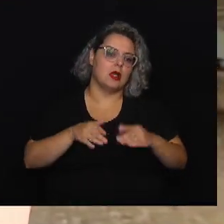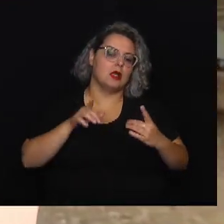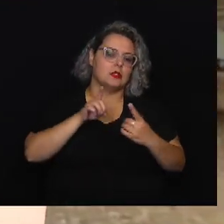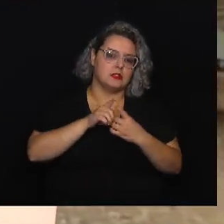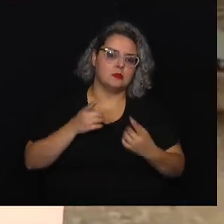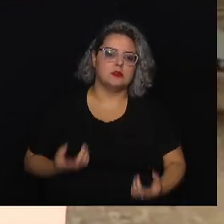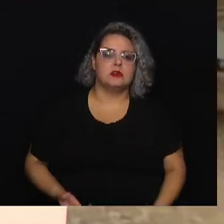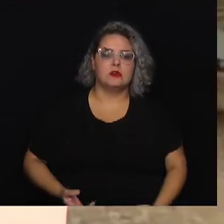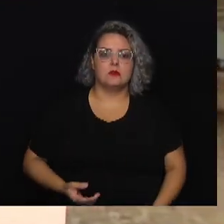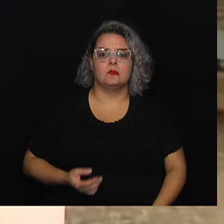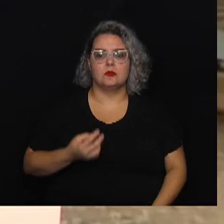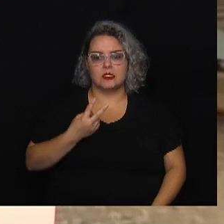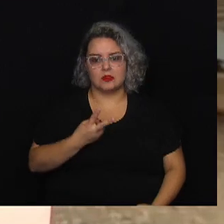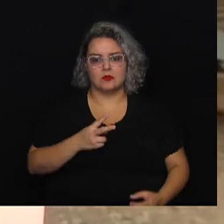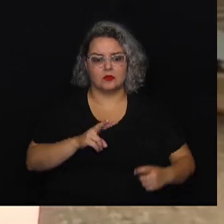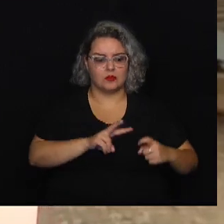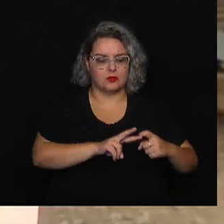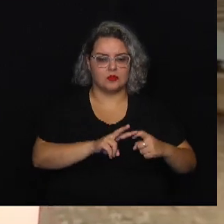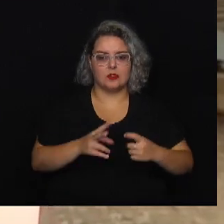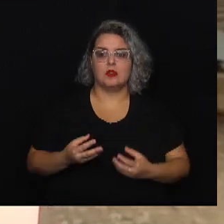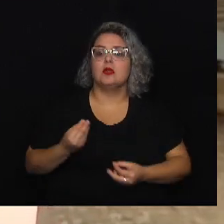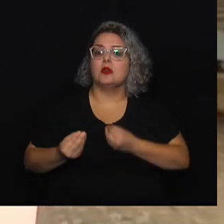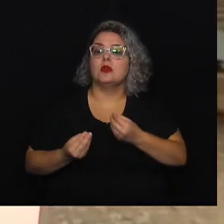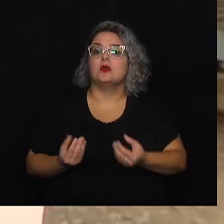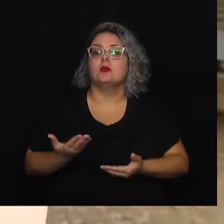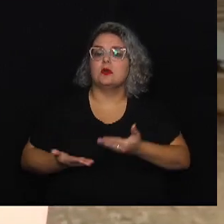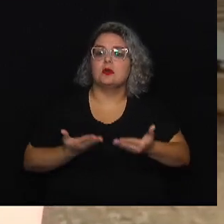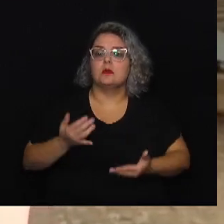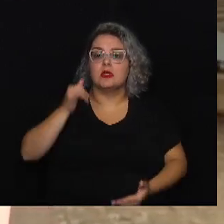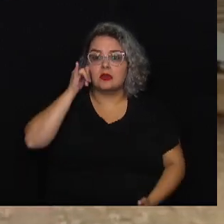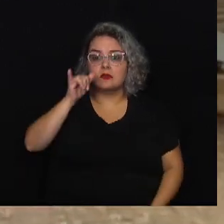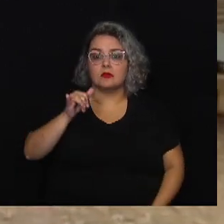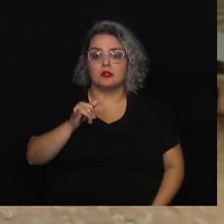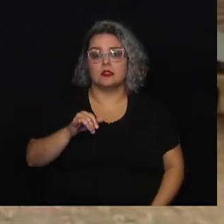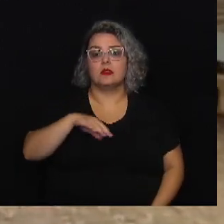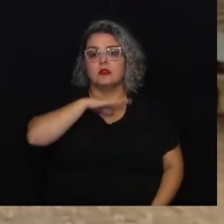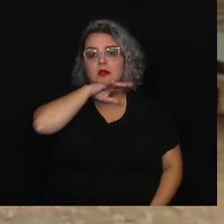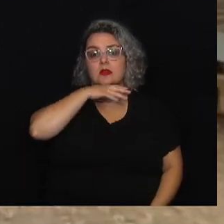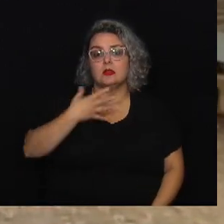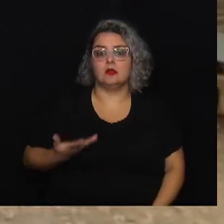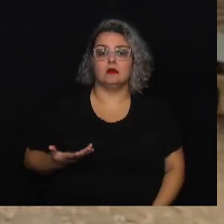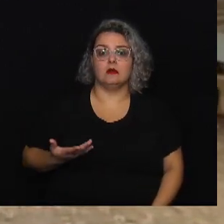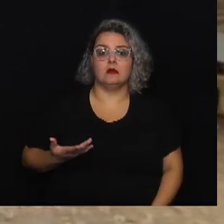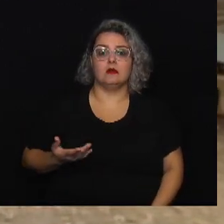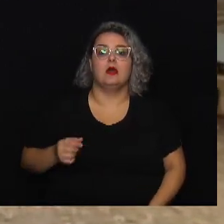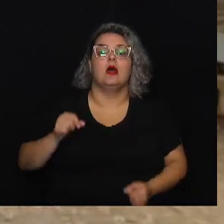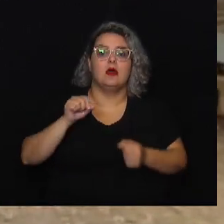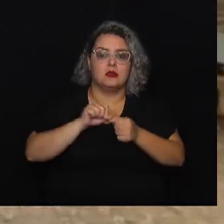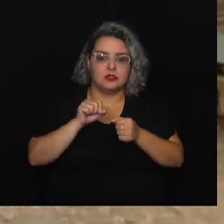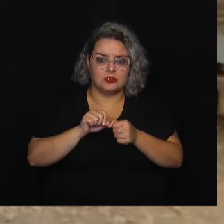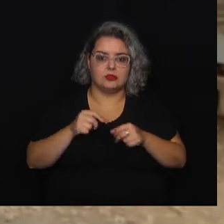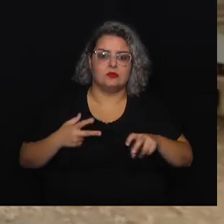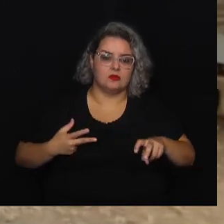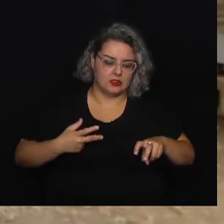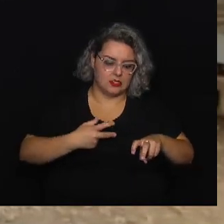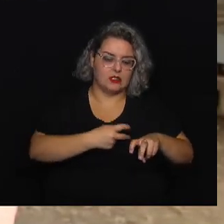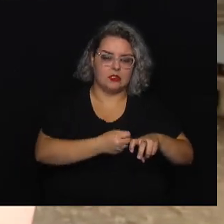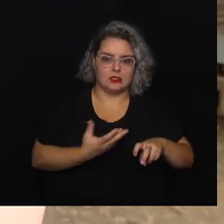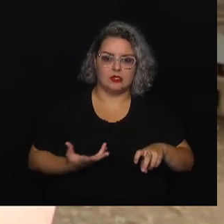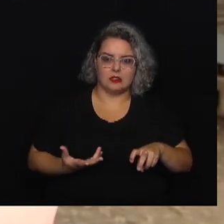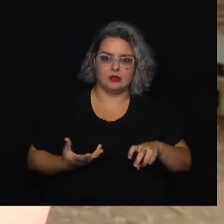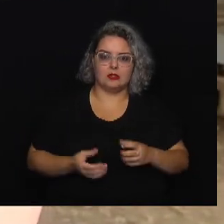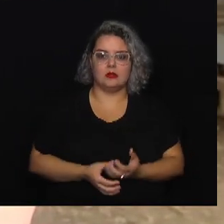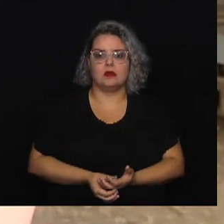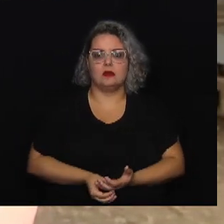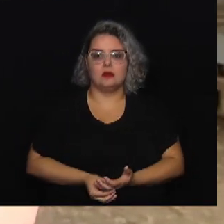que é o atendimento de prevenção à saúde do animal? A prevenção, a gente realiza a vacina, né? Que é